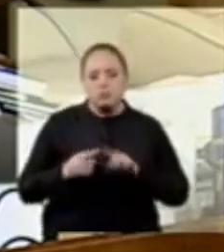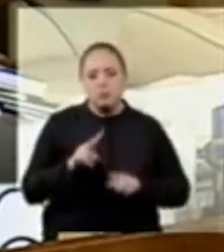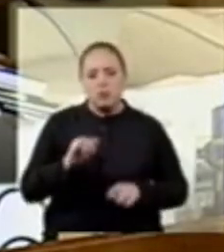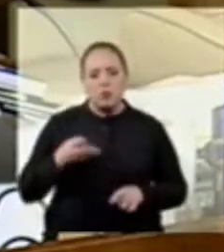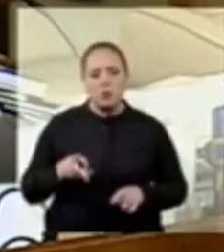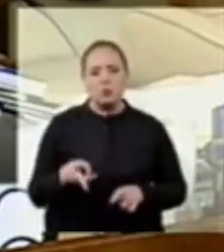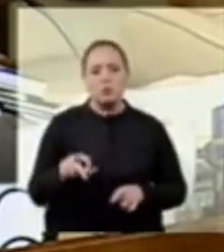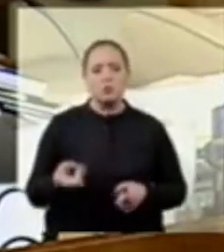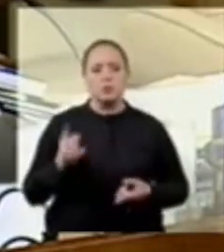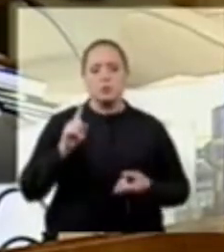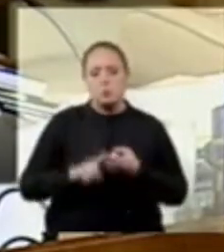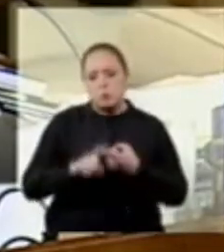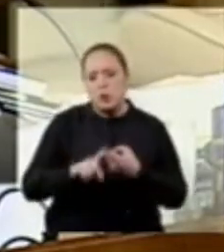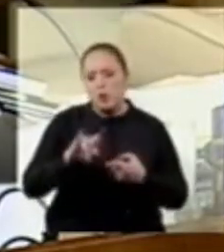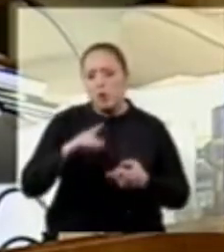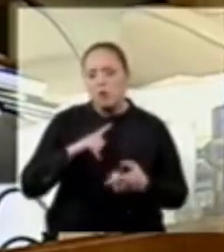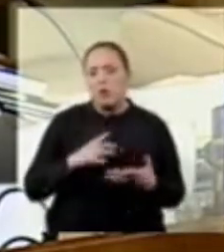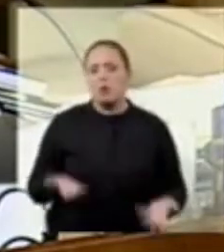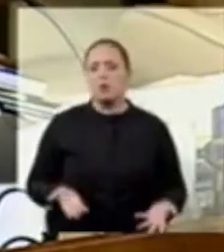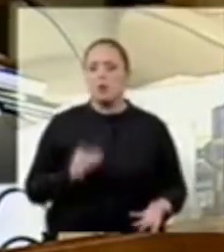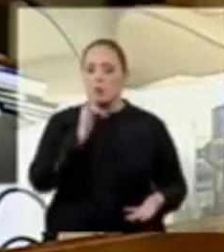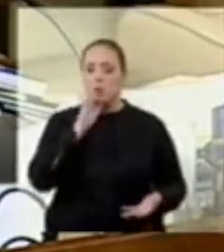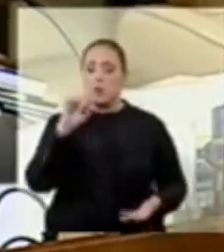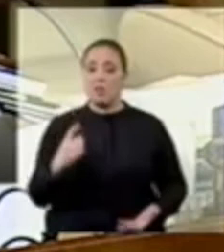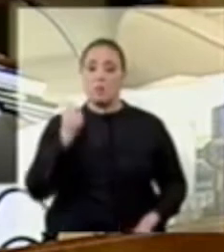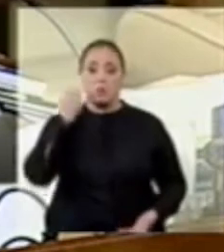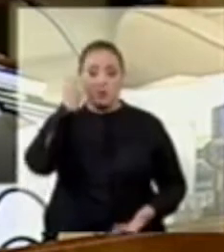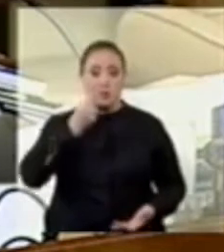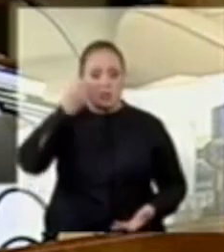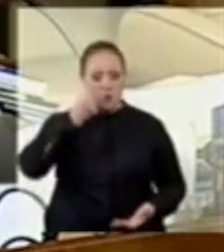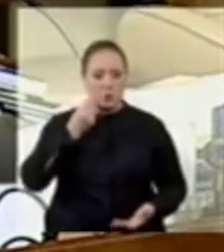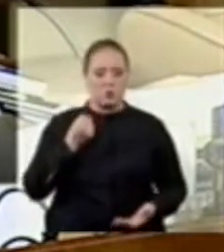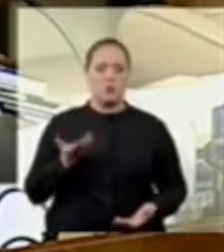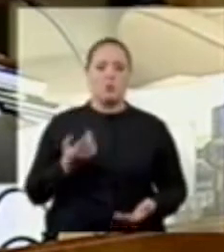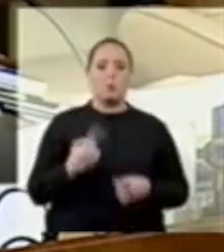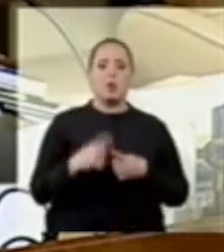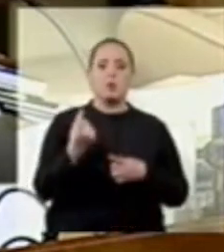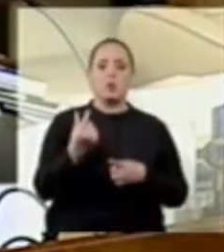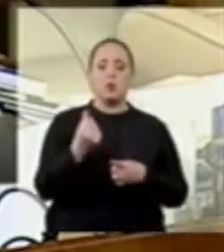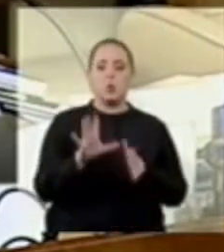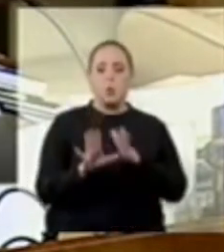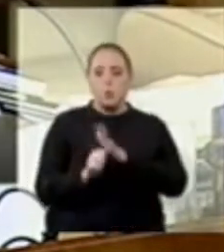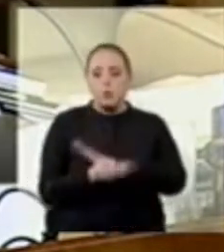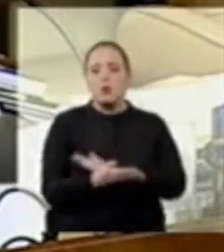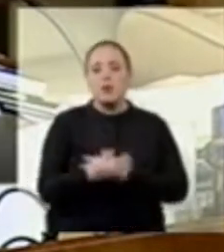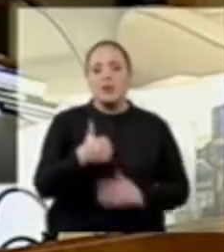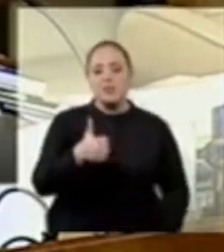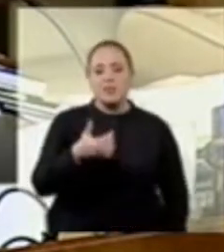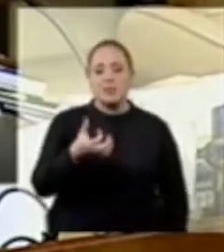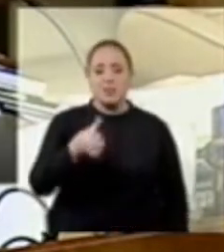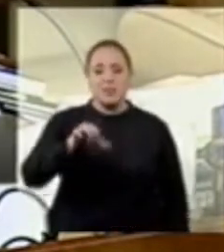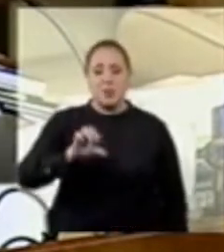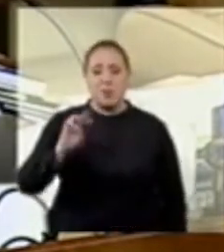o do senador e senador da república condenado pelo desvio de 169